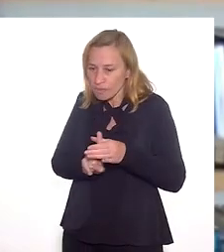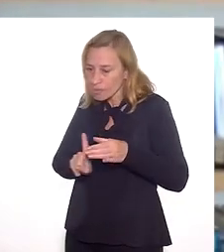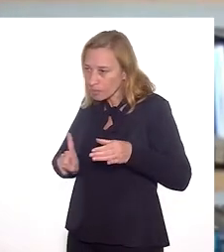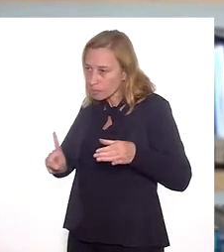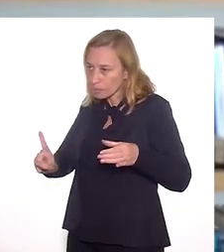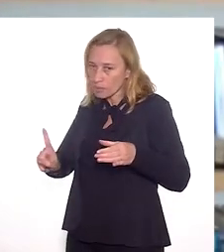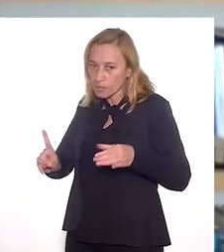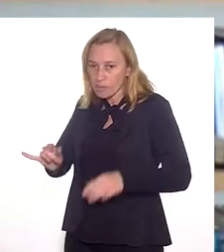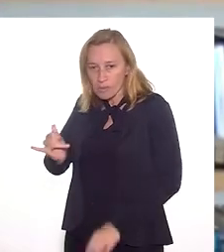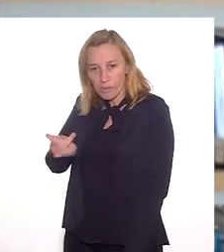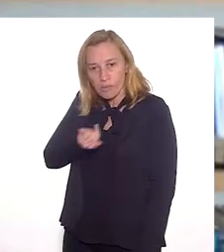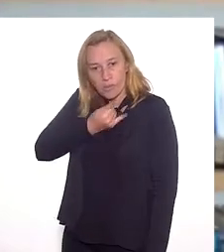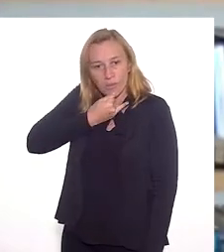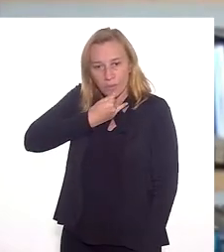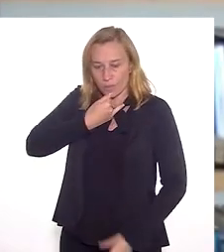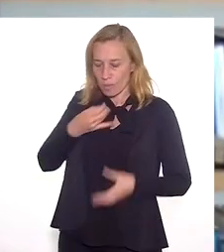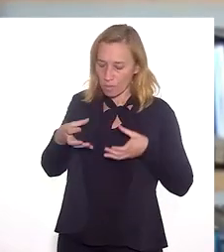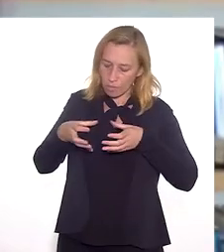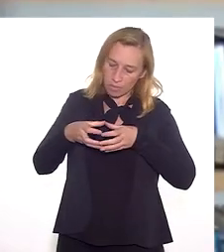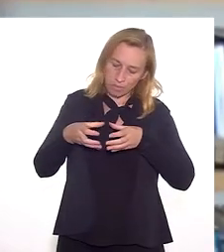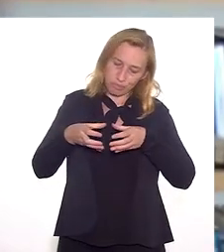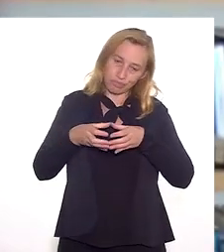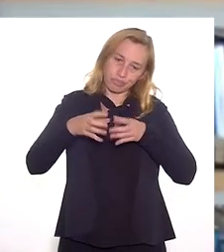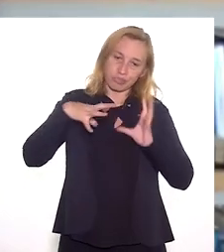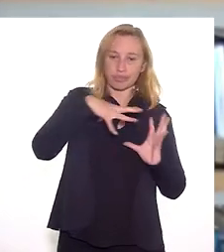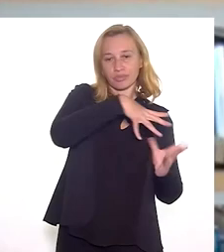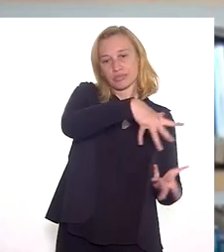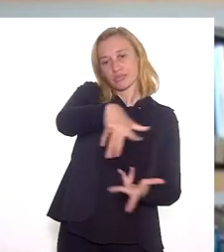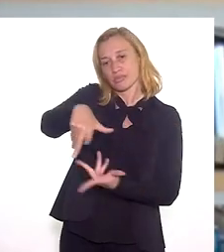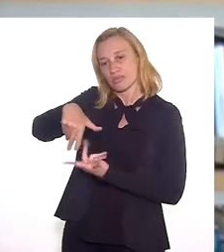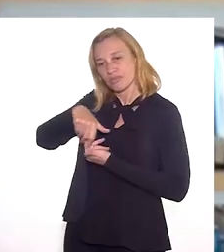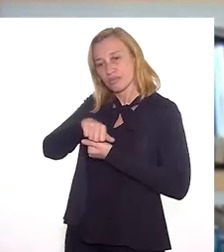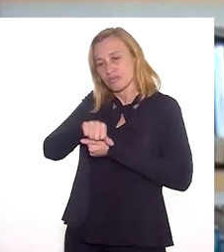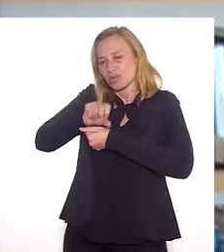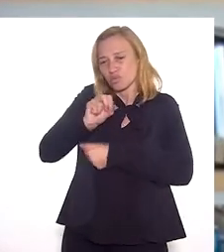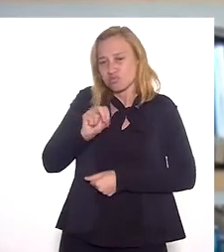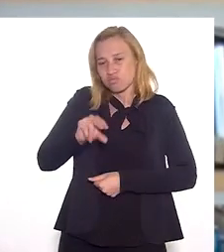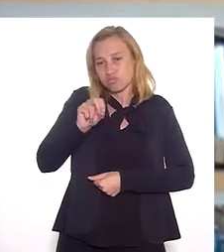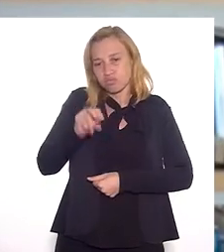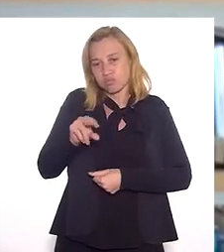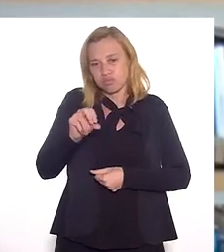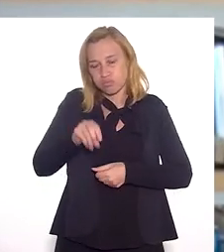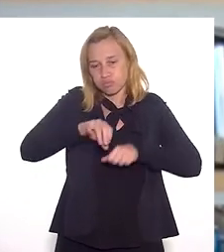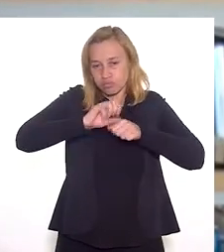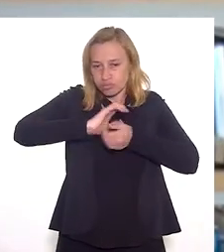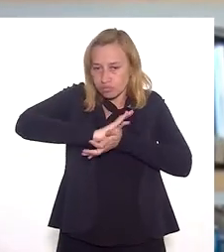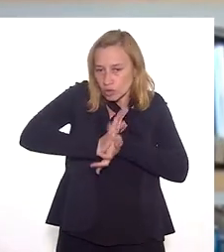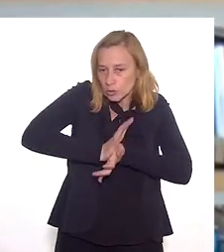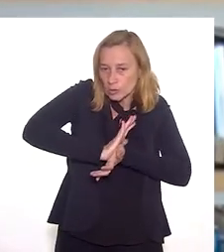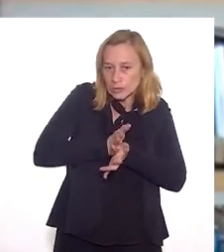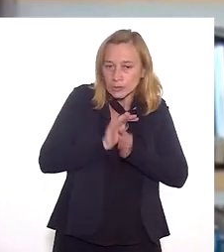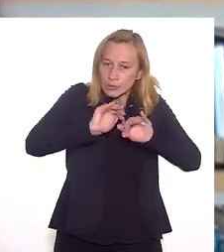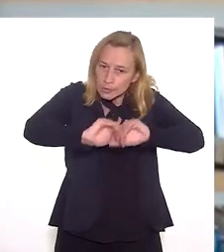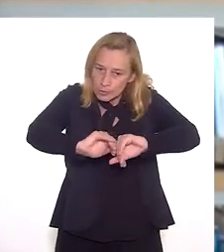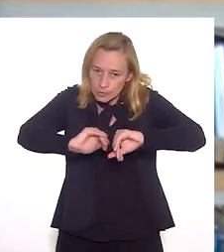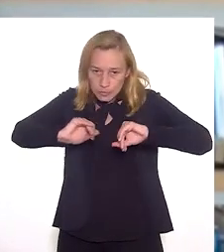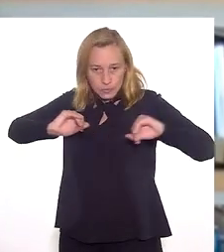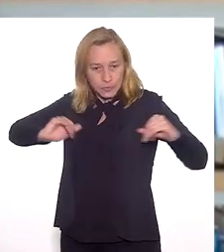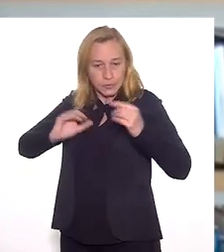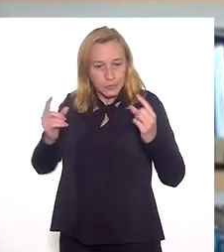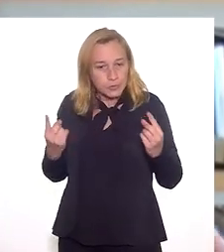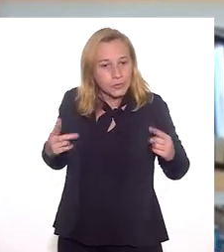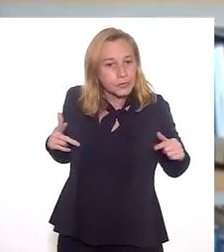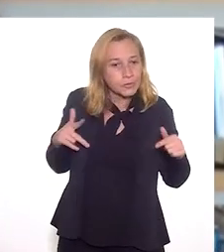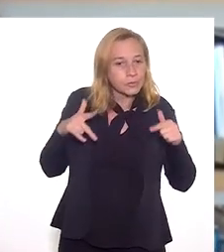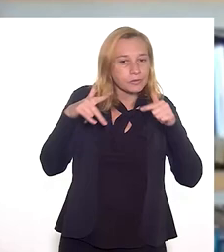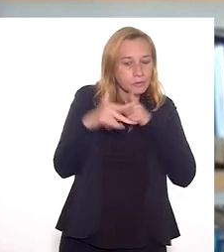ano mergulhado nessa tristeza coletiva, mundial, um vírus que devastou a humanidade,